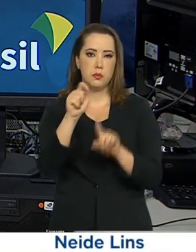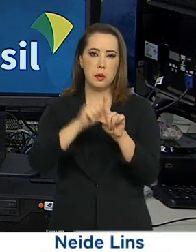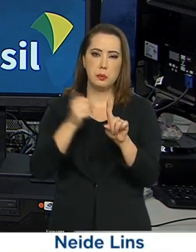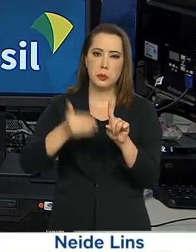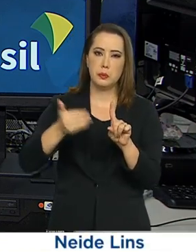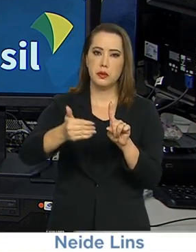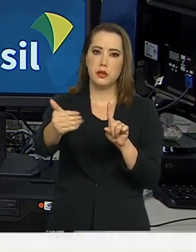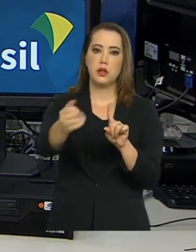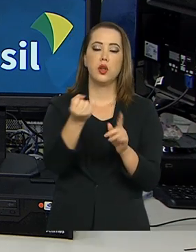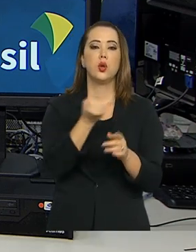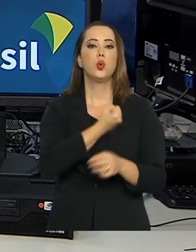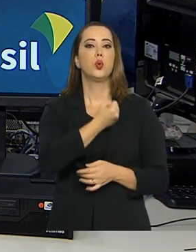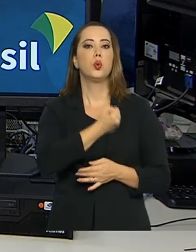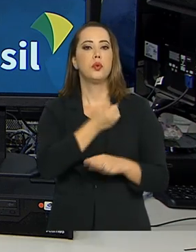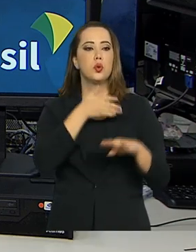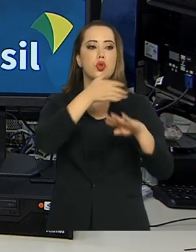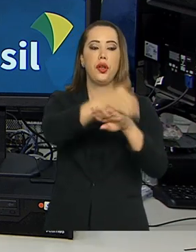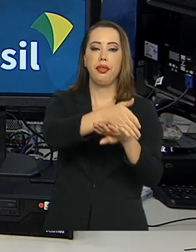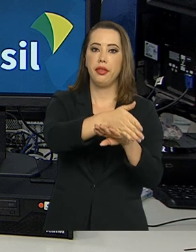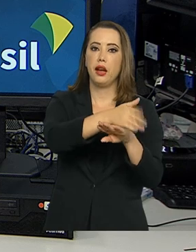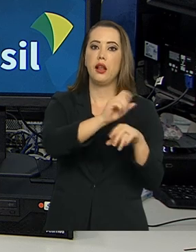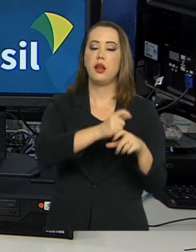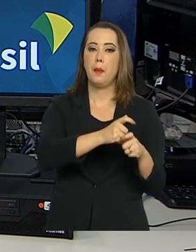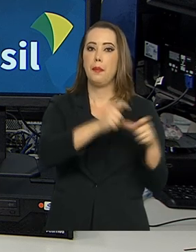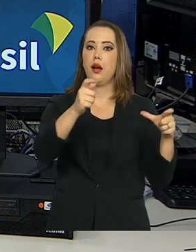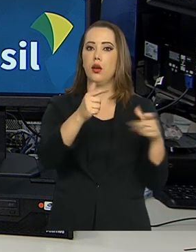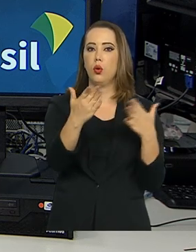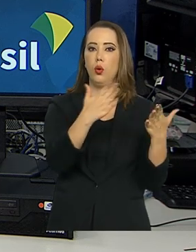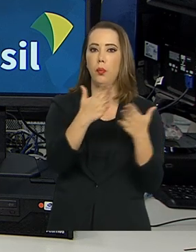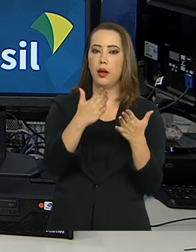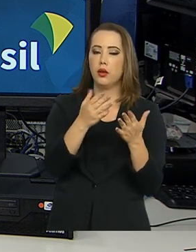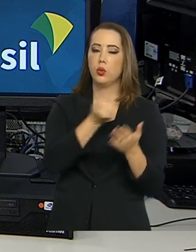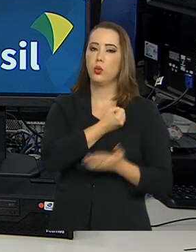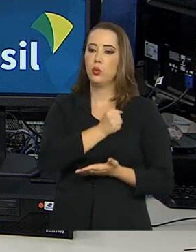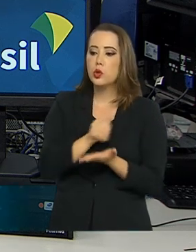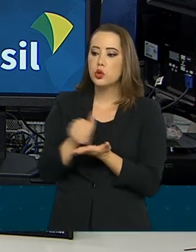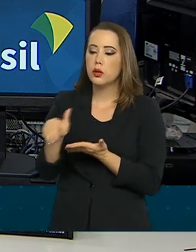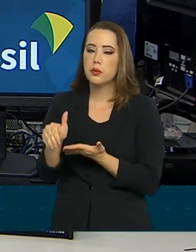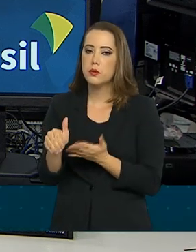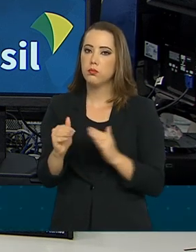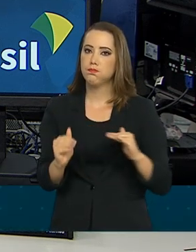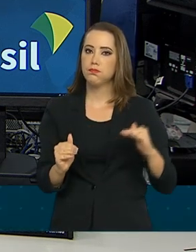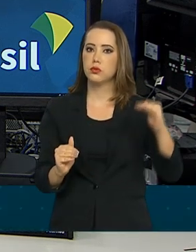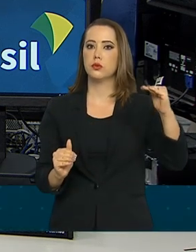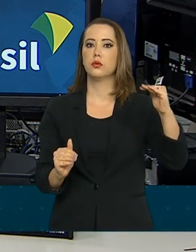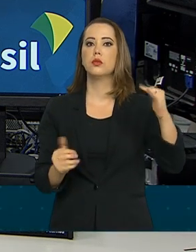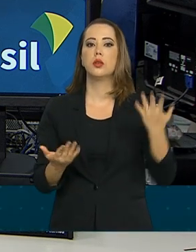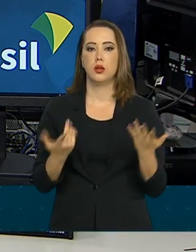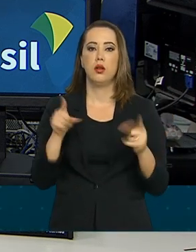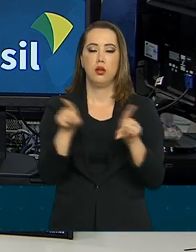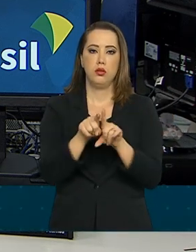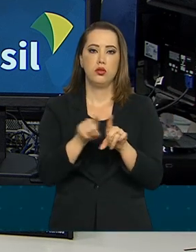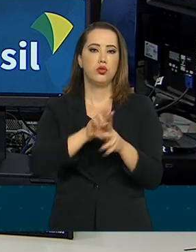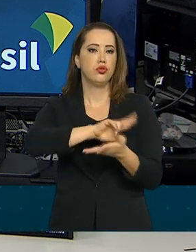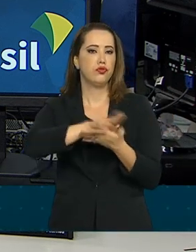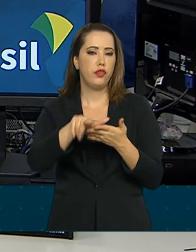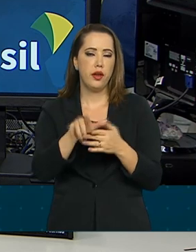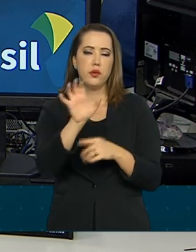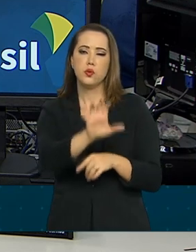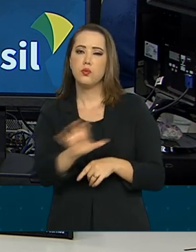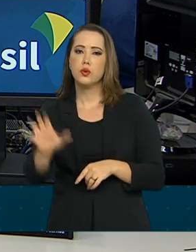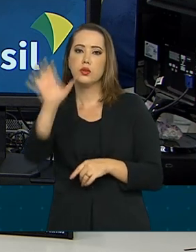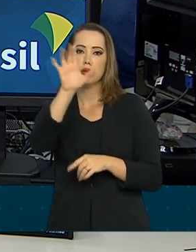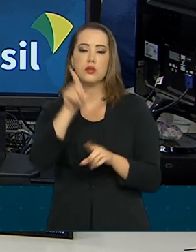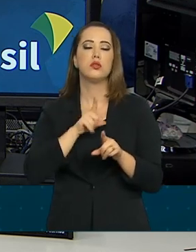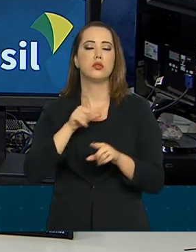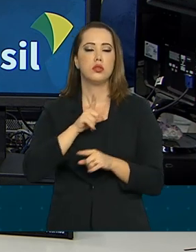número de admissões é maior que o número de demissões. 23 estados das 5 regiões do país apresentaram resultado positivo, com